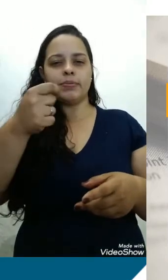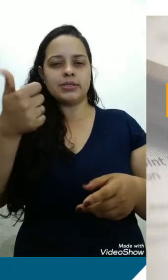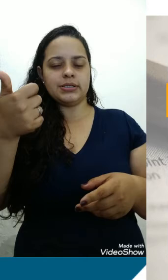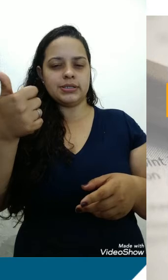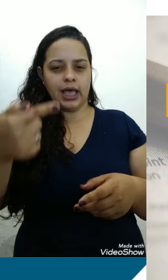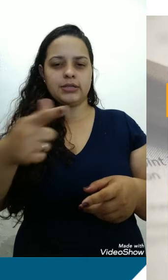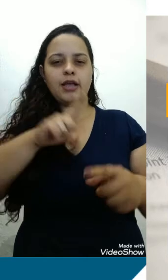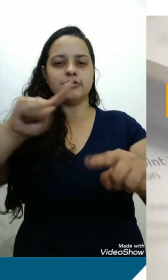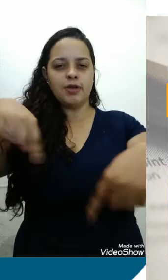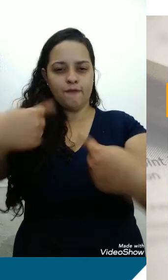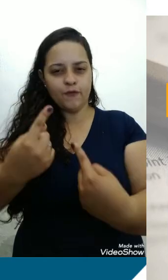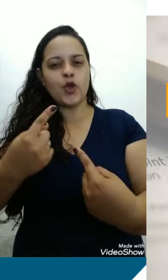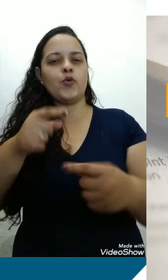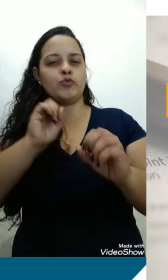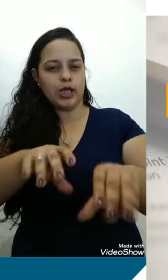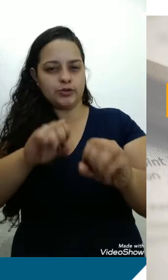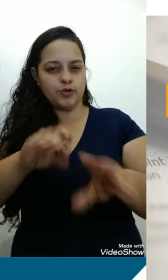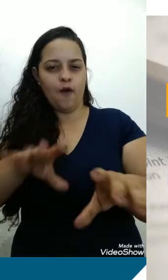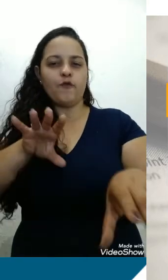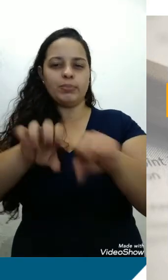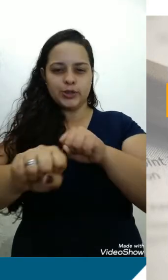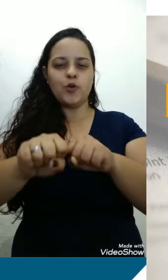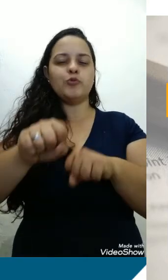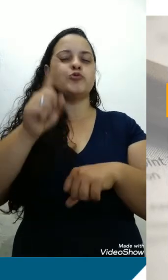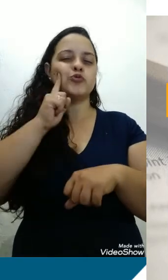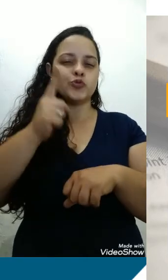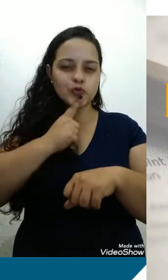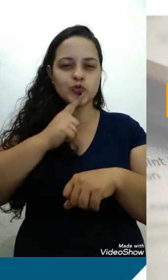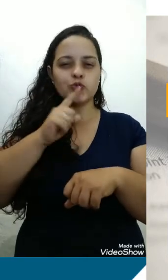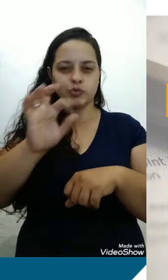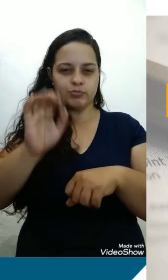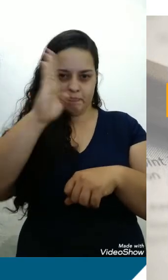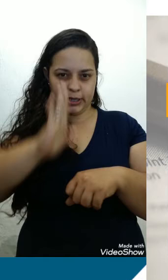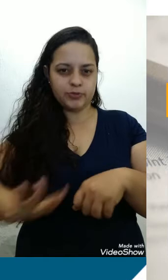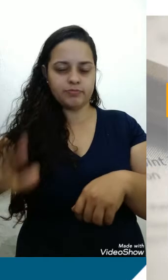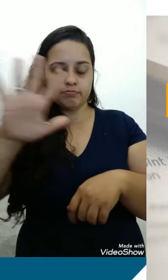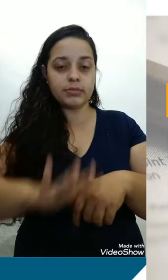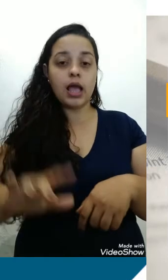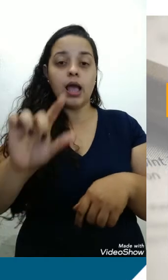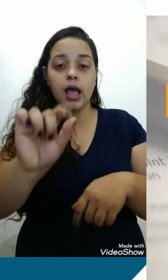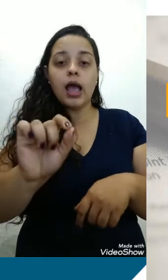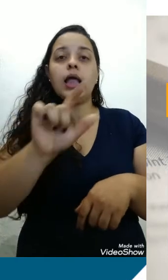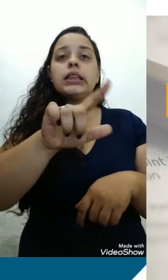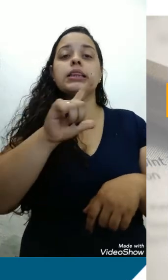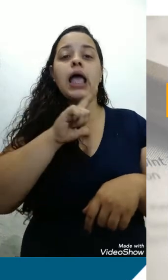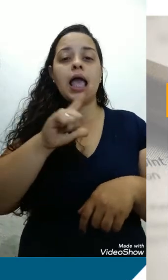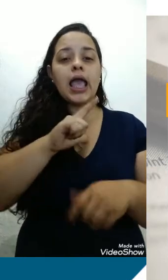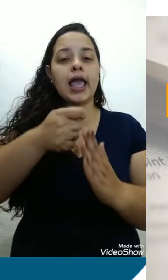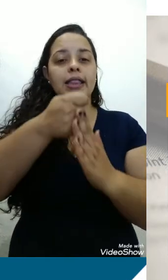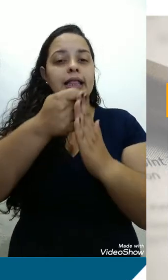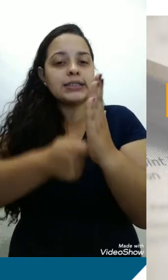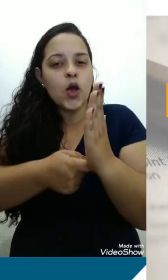Formação Educacional de Surdos no Brasil. No caso, a competência 2 analisa se o candidato consegue escrever uma